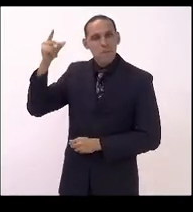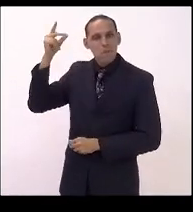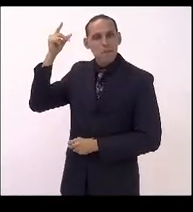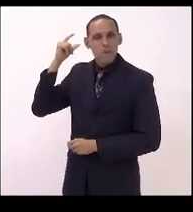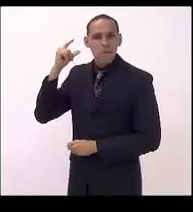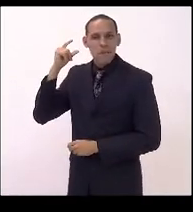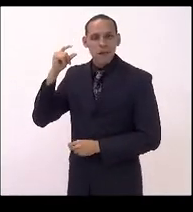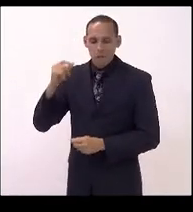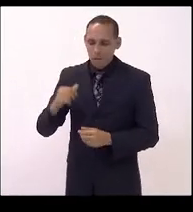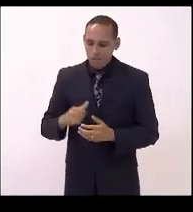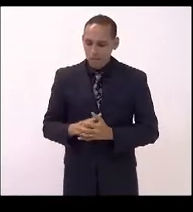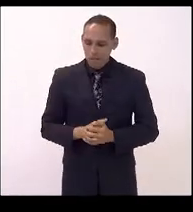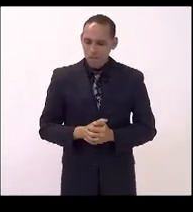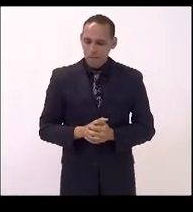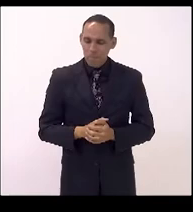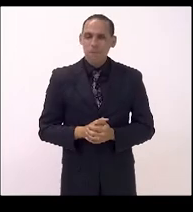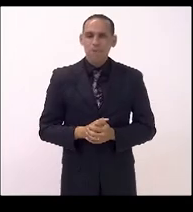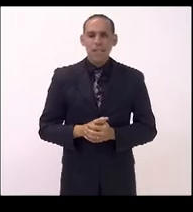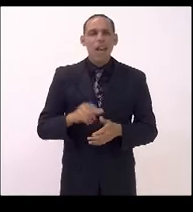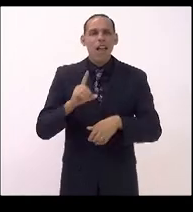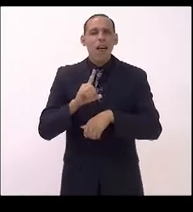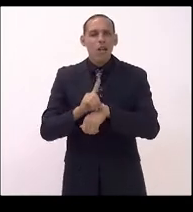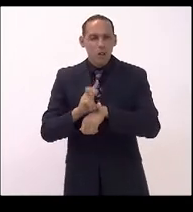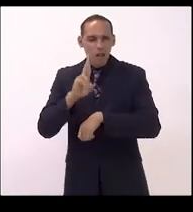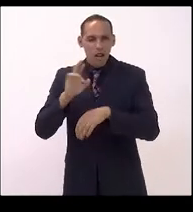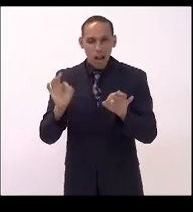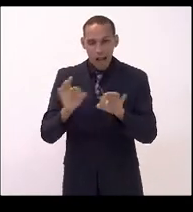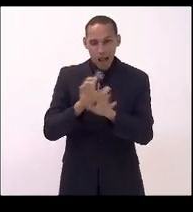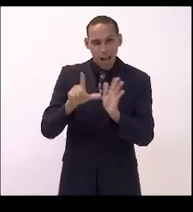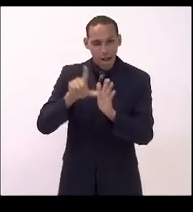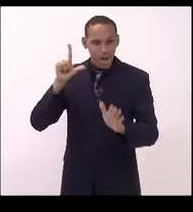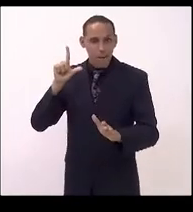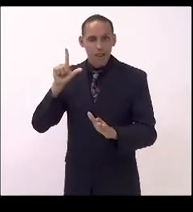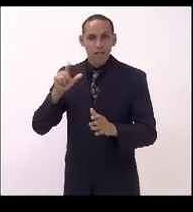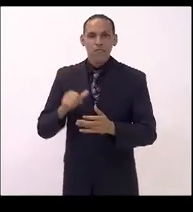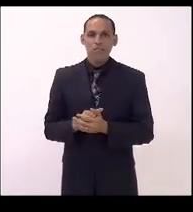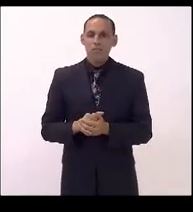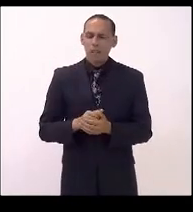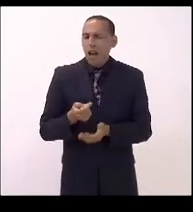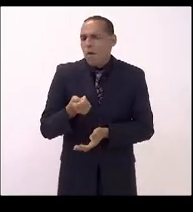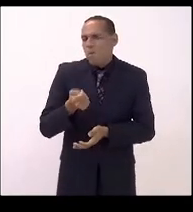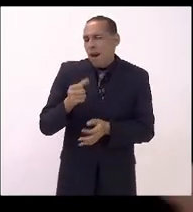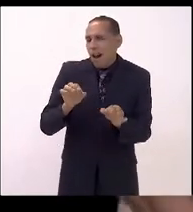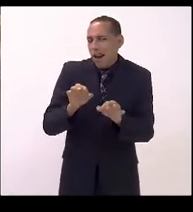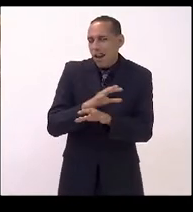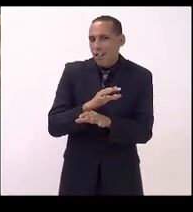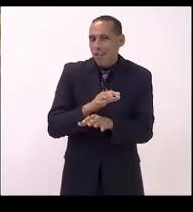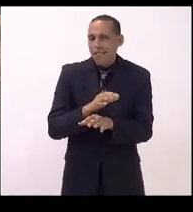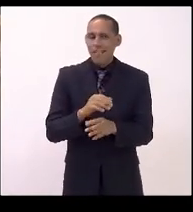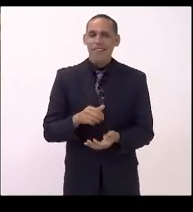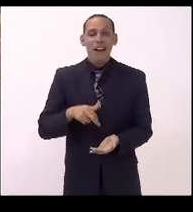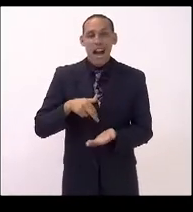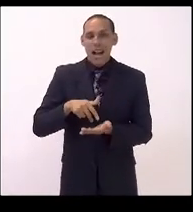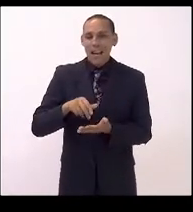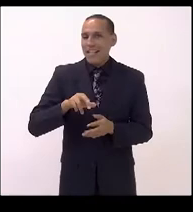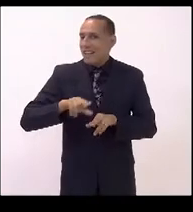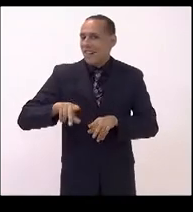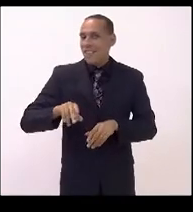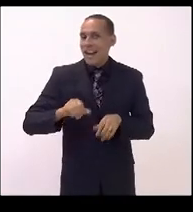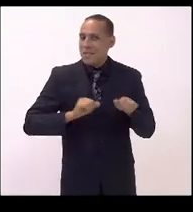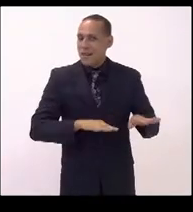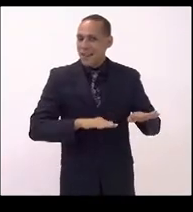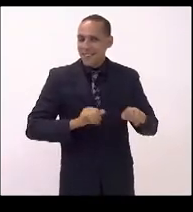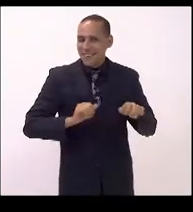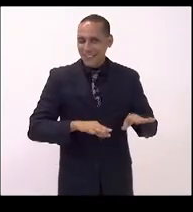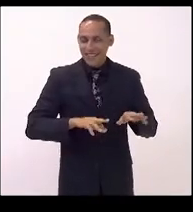tese de doutorado, quando eu estava fazendo a conclusão... Caminhar não é marchar? Marchar não é caminhar.